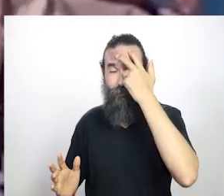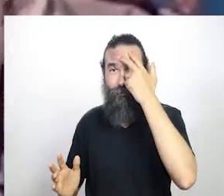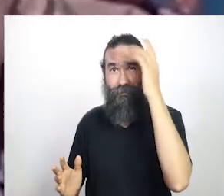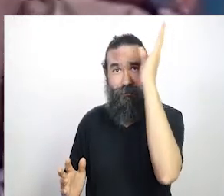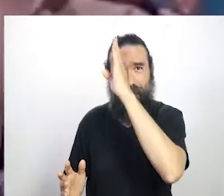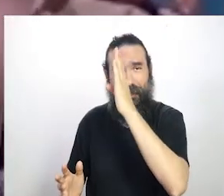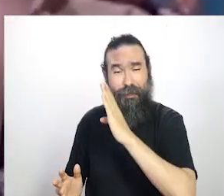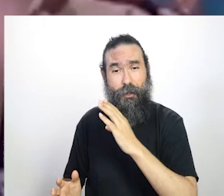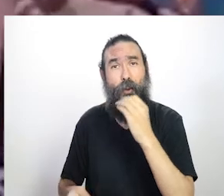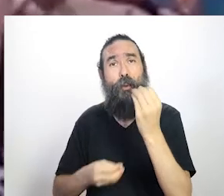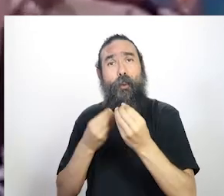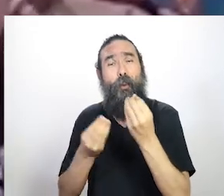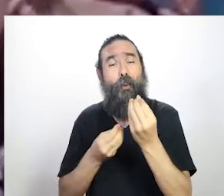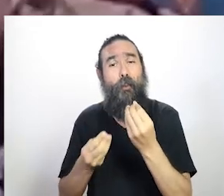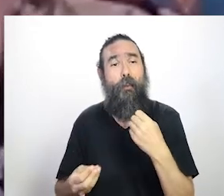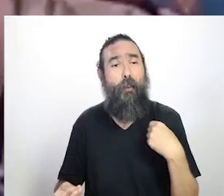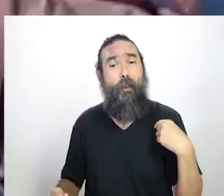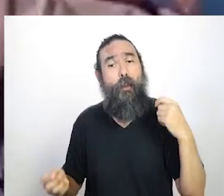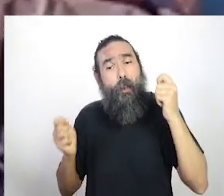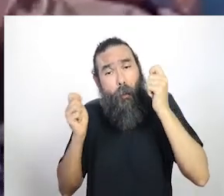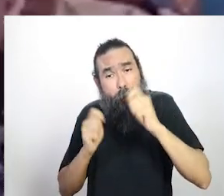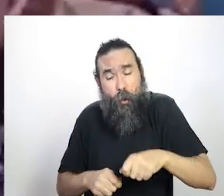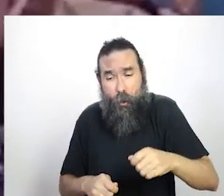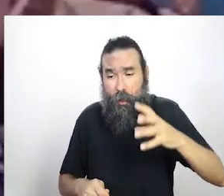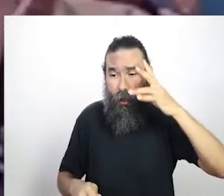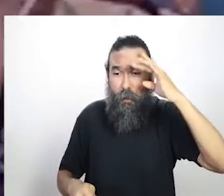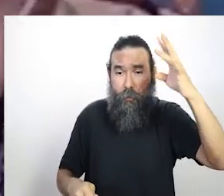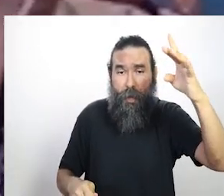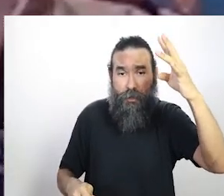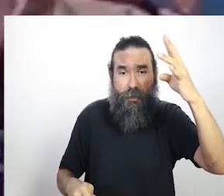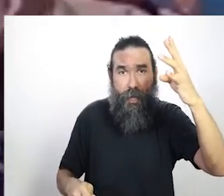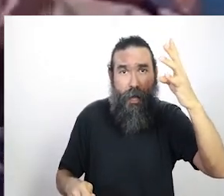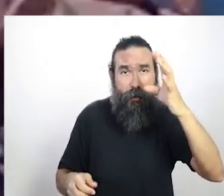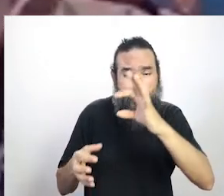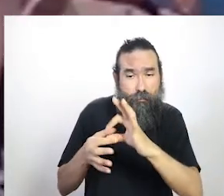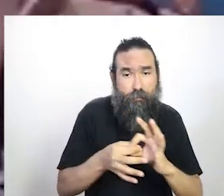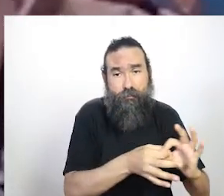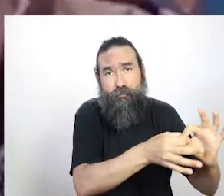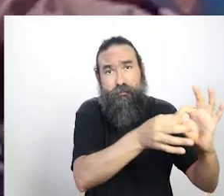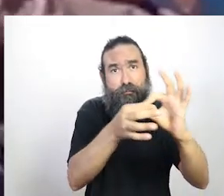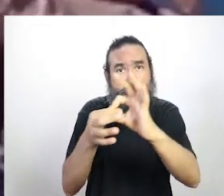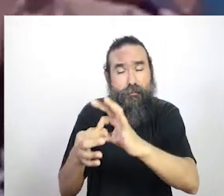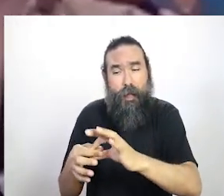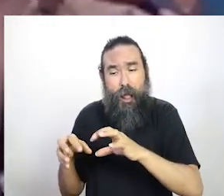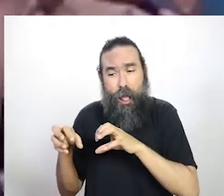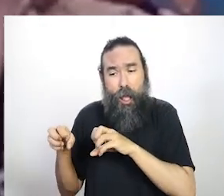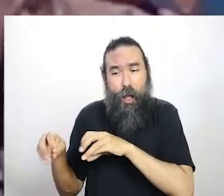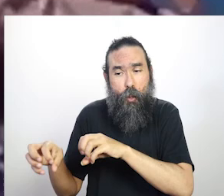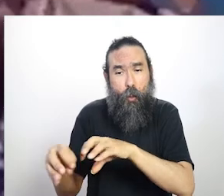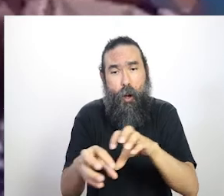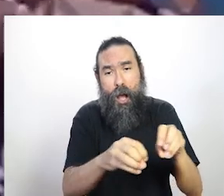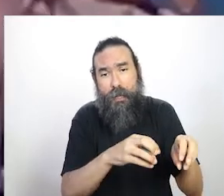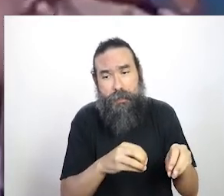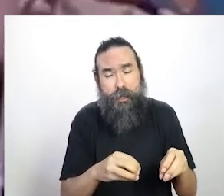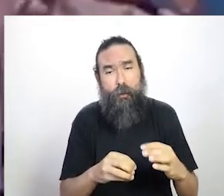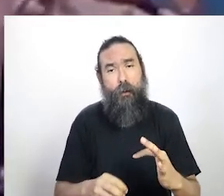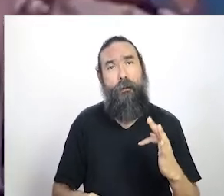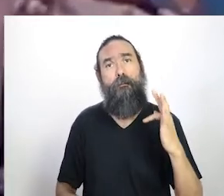deles a gente pode imaginar e criar coletivamente a educação, os nossos futuros e